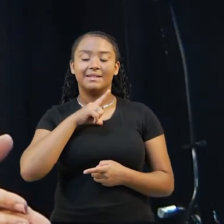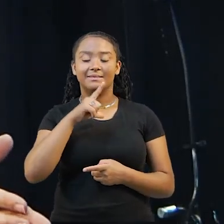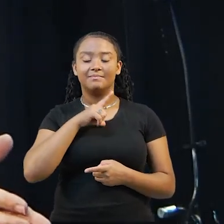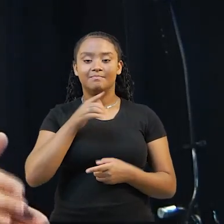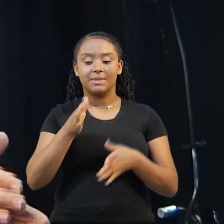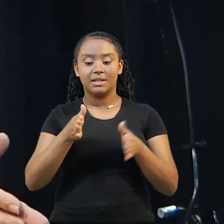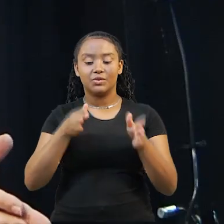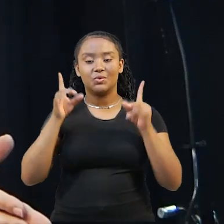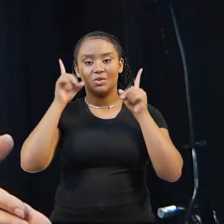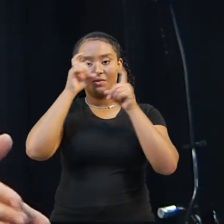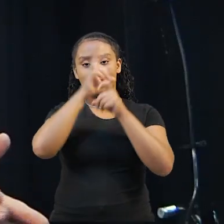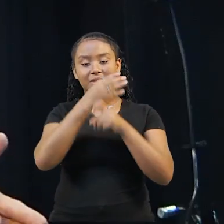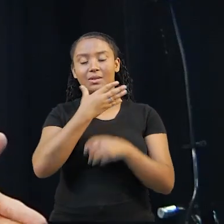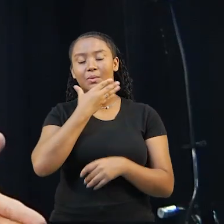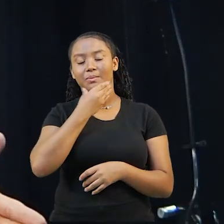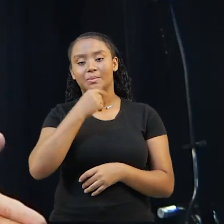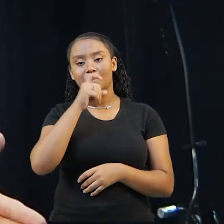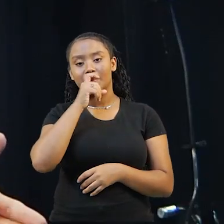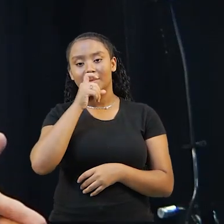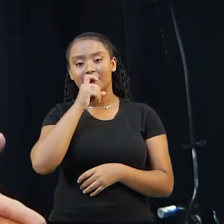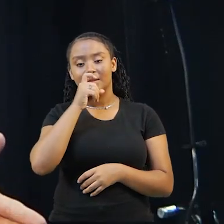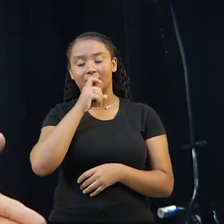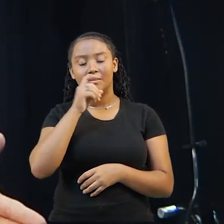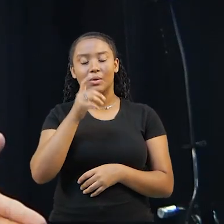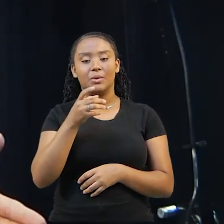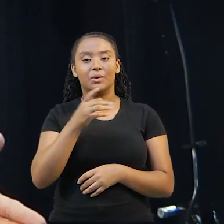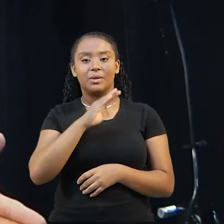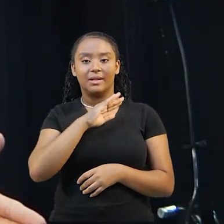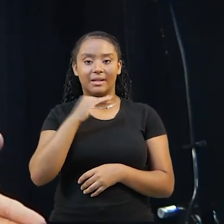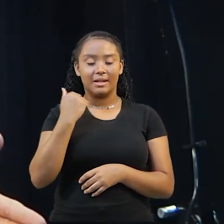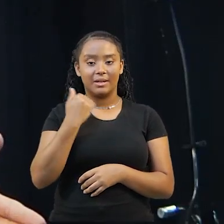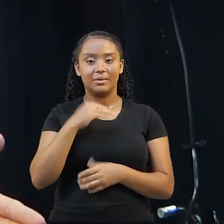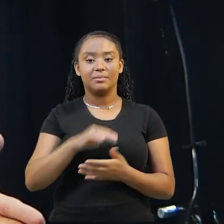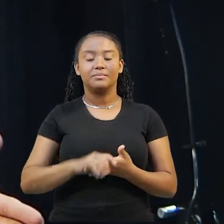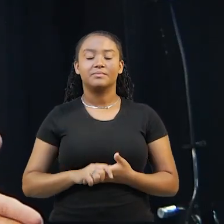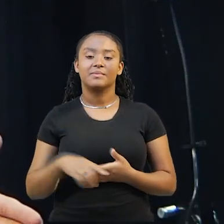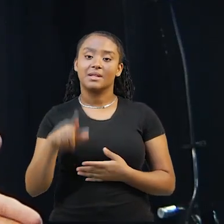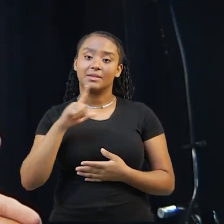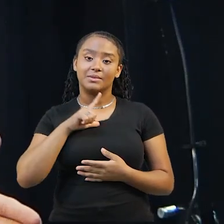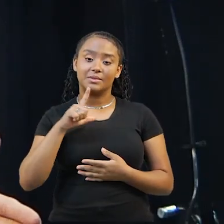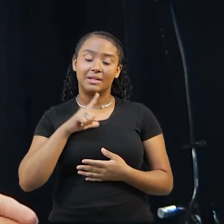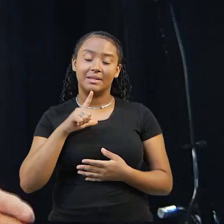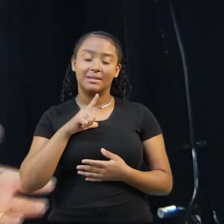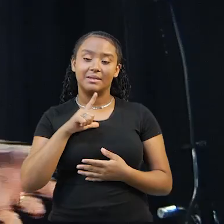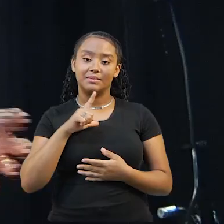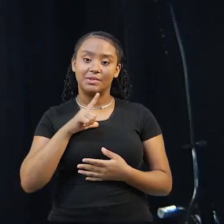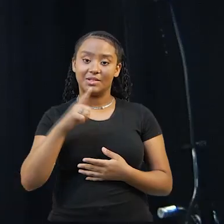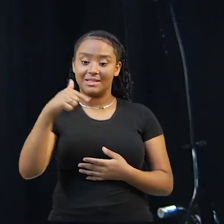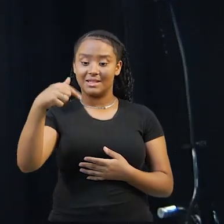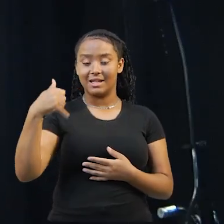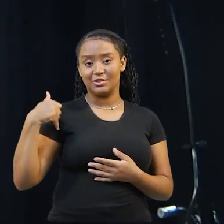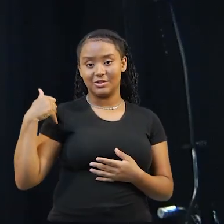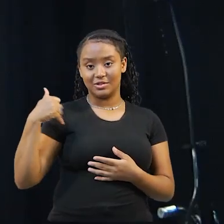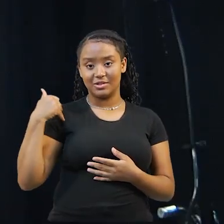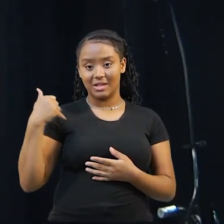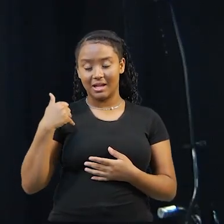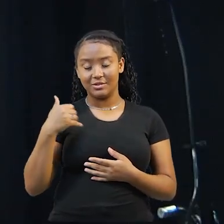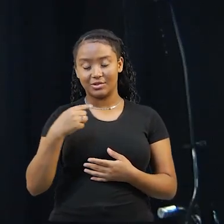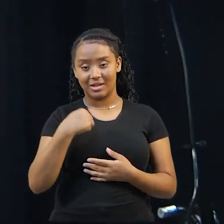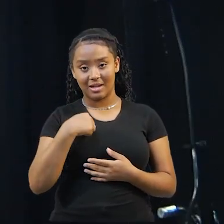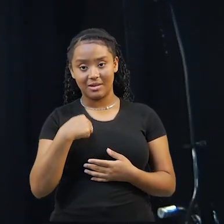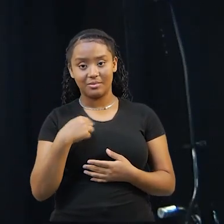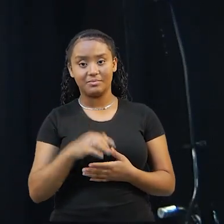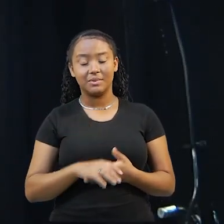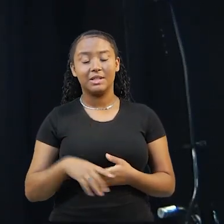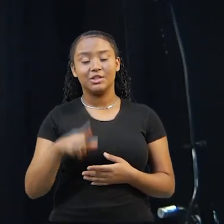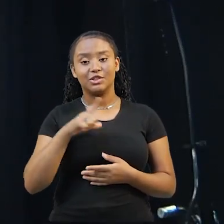tinha 7 anos, então eu tinha uma irmã de 5, um irmão de 3 e uma irmãzinha de 1 aninho de idade. E aí isso acabou unindo muito